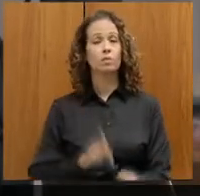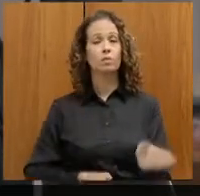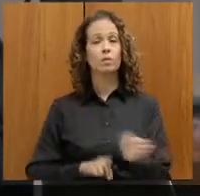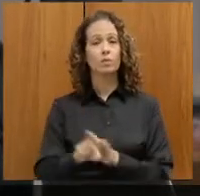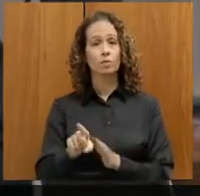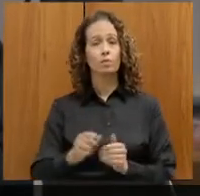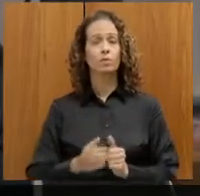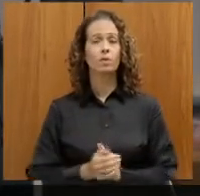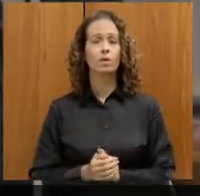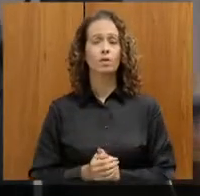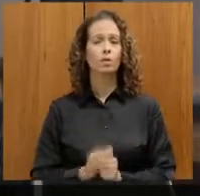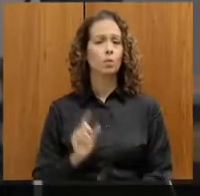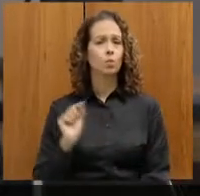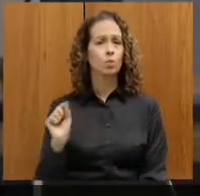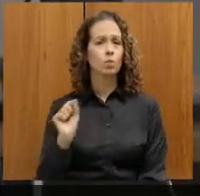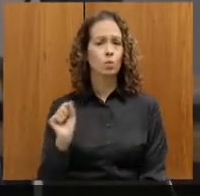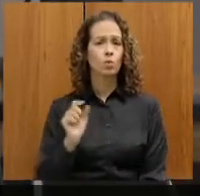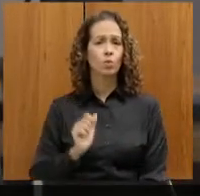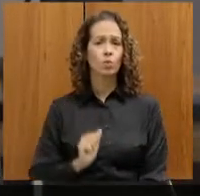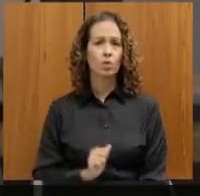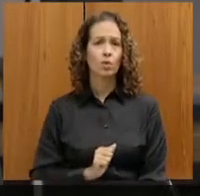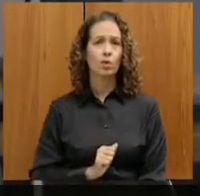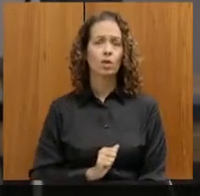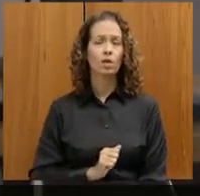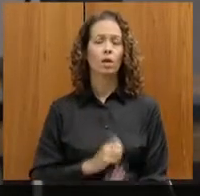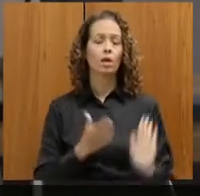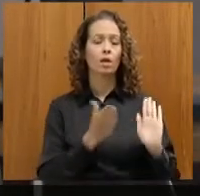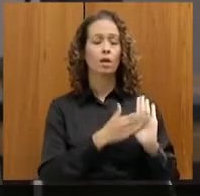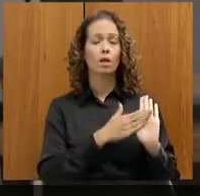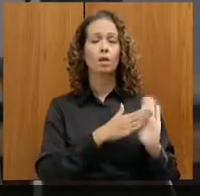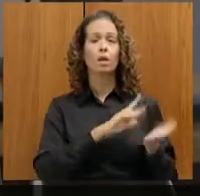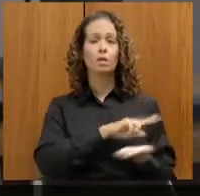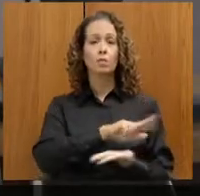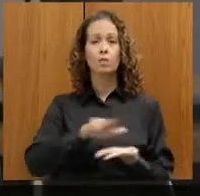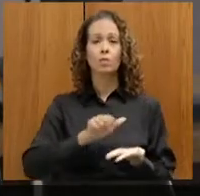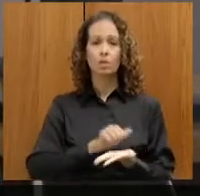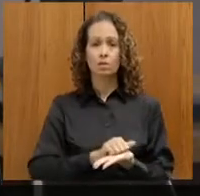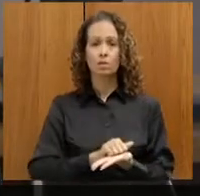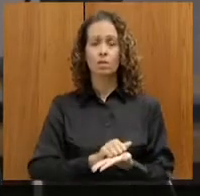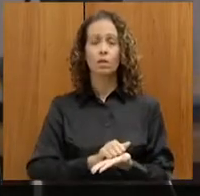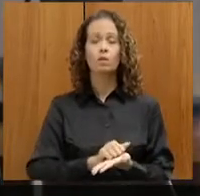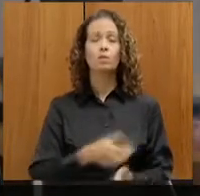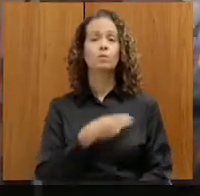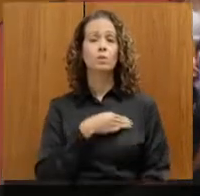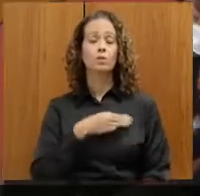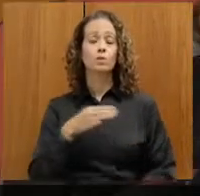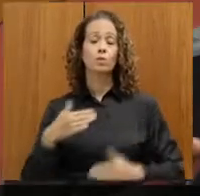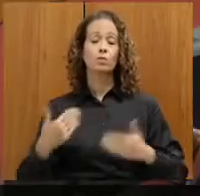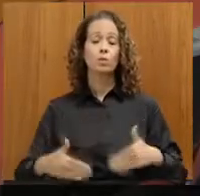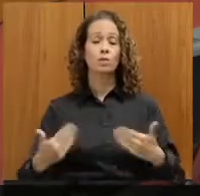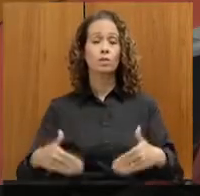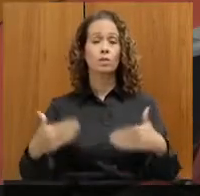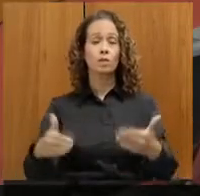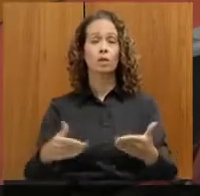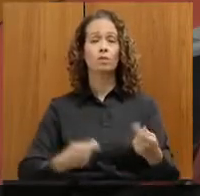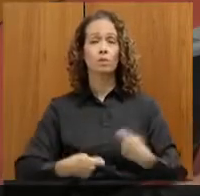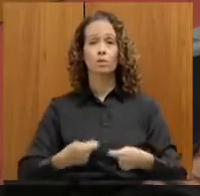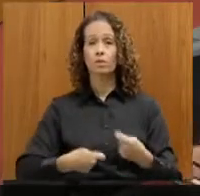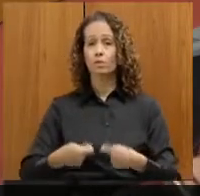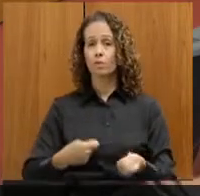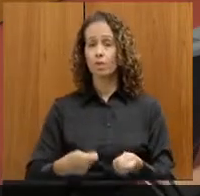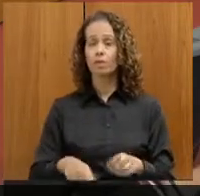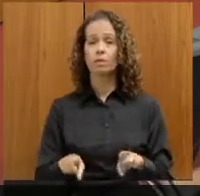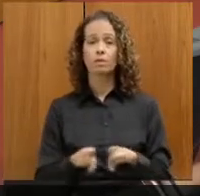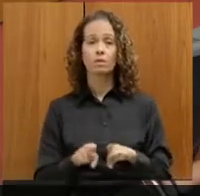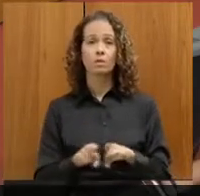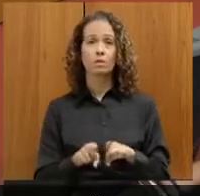é quanto o que eram as propostas do Ministério da economia no topo a Adesão dos Estados